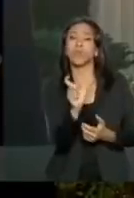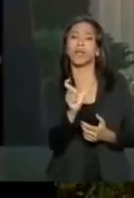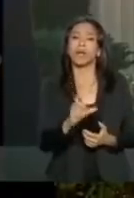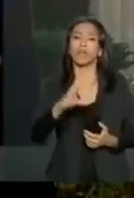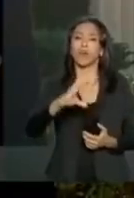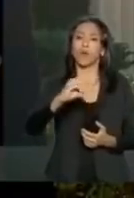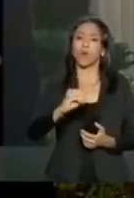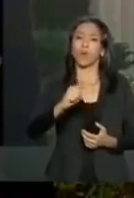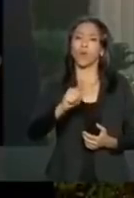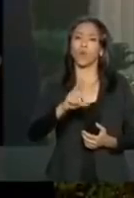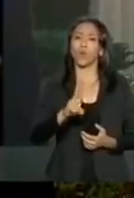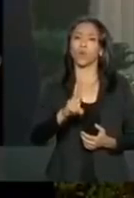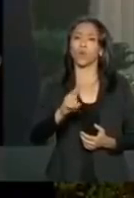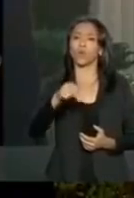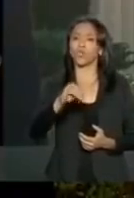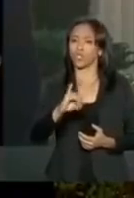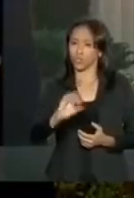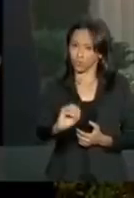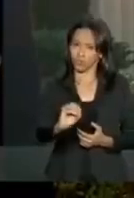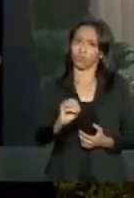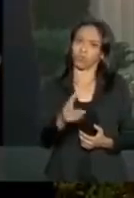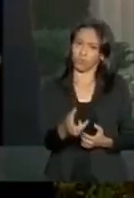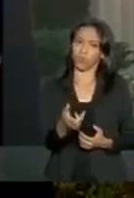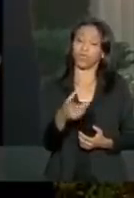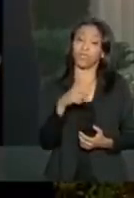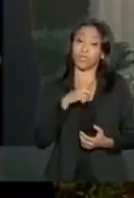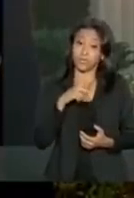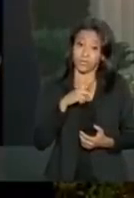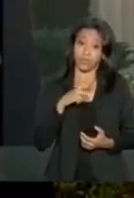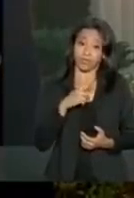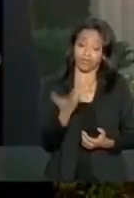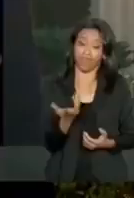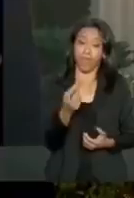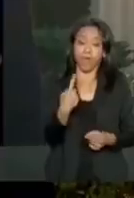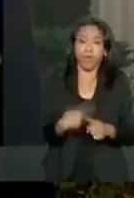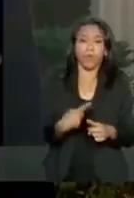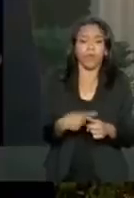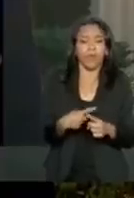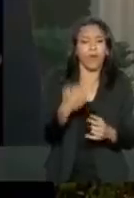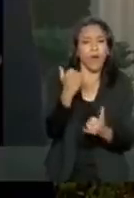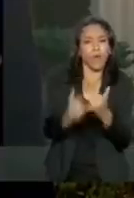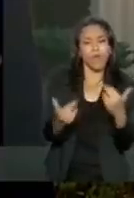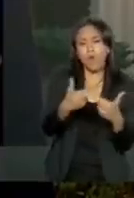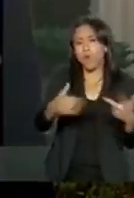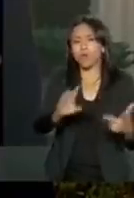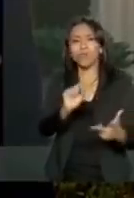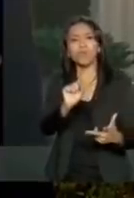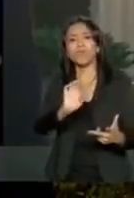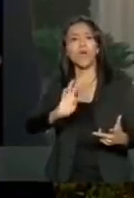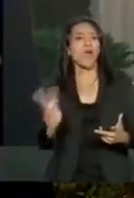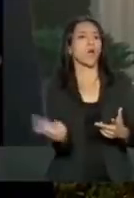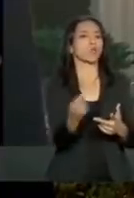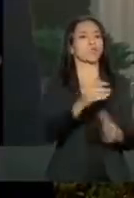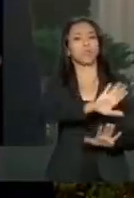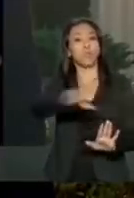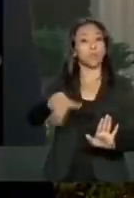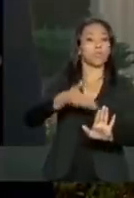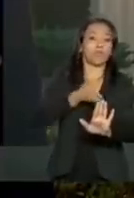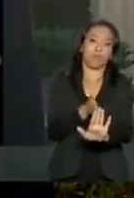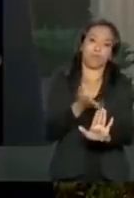muito levemente, às vezes, mas eu lhe digo que existe sim conluio com relação a isso, porque alguma coisa deve estar acontecendo por trás. E